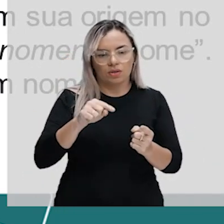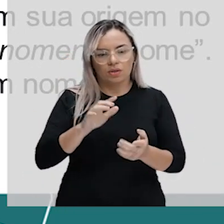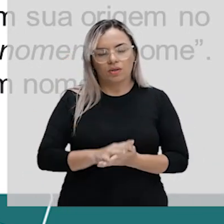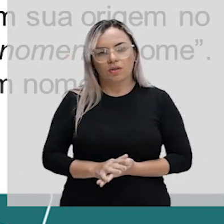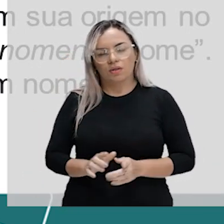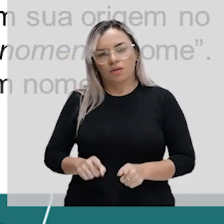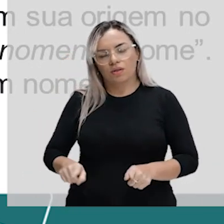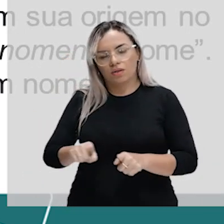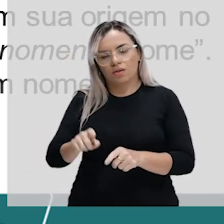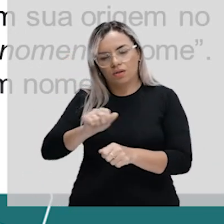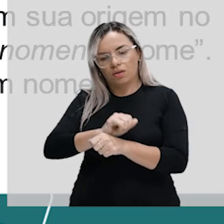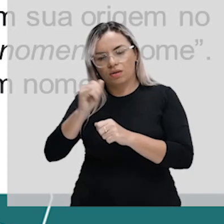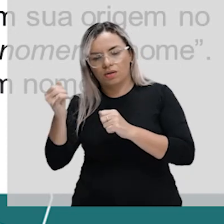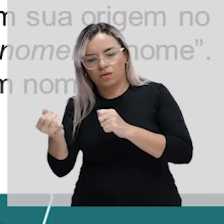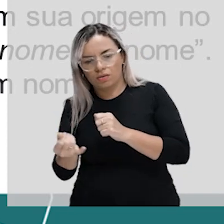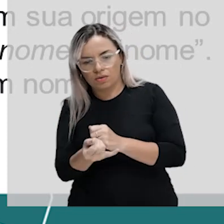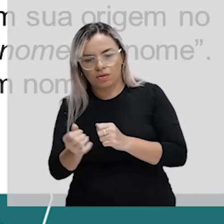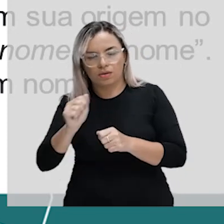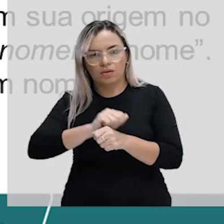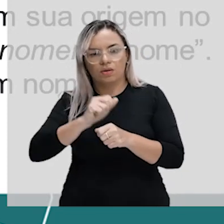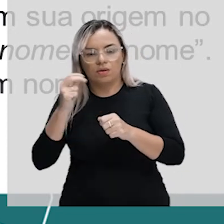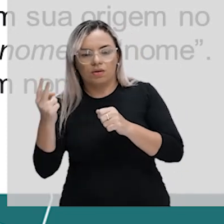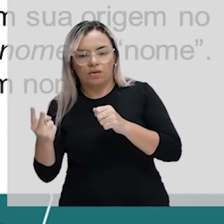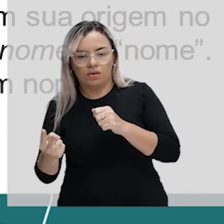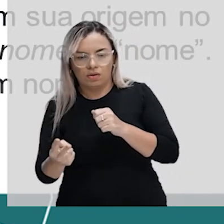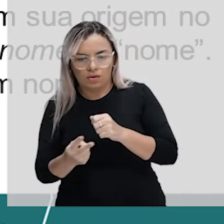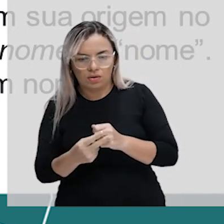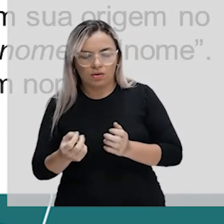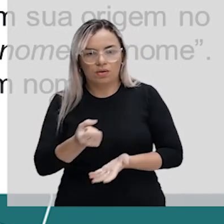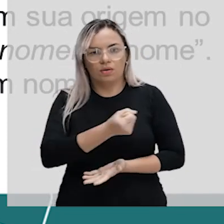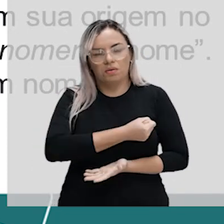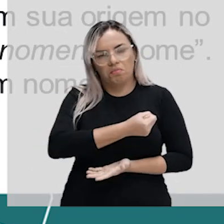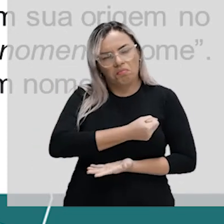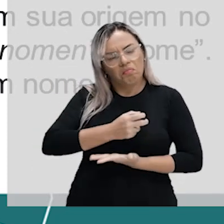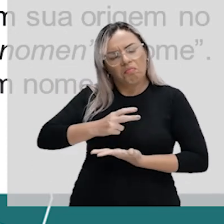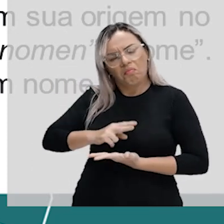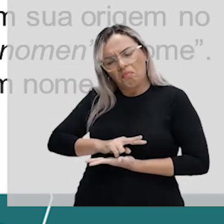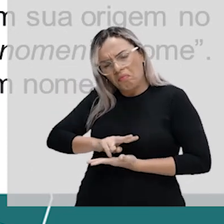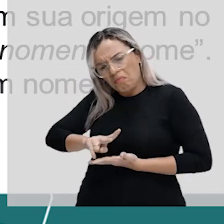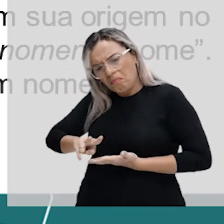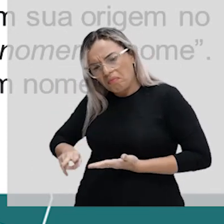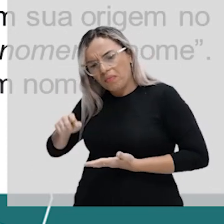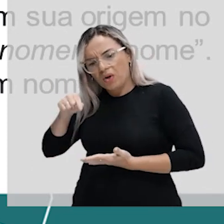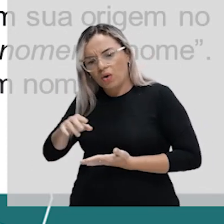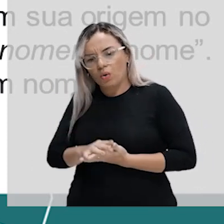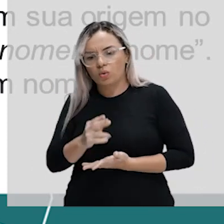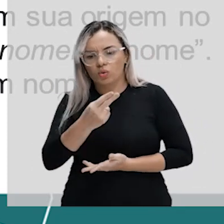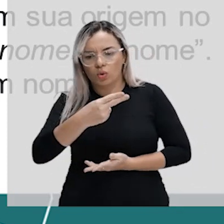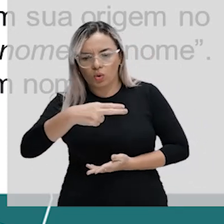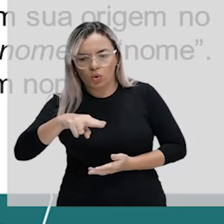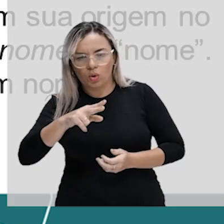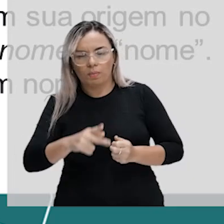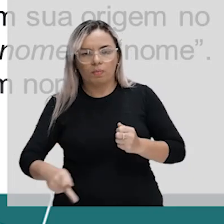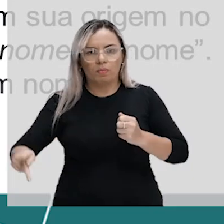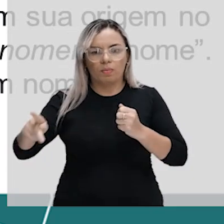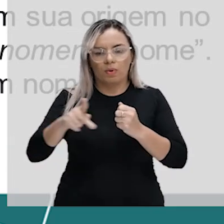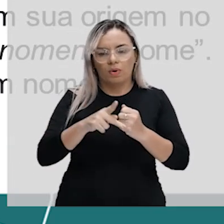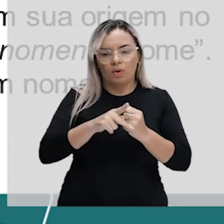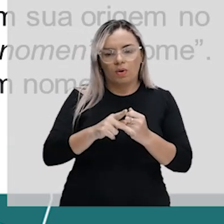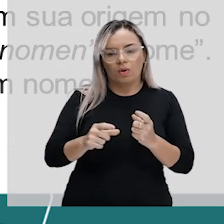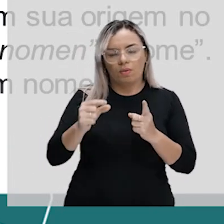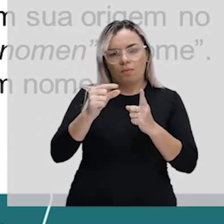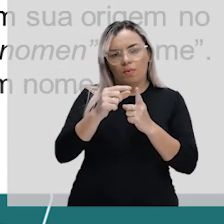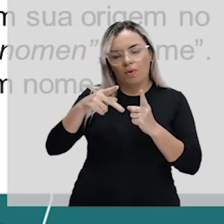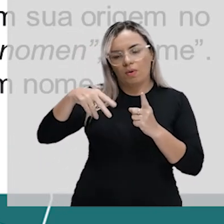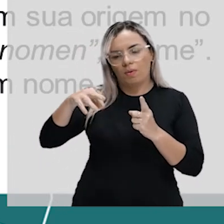assim como os adjetivos, advérbios, numerais, etc. O nome, pronome,